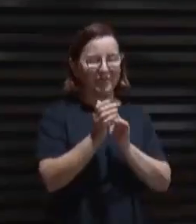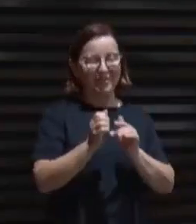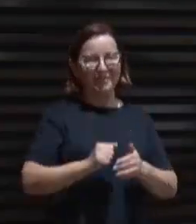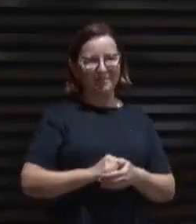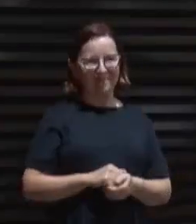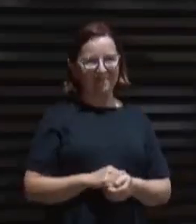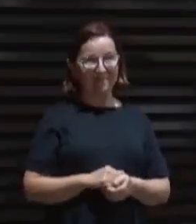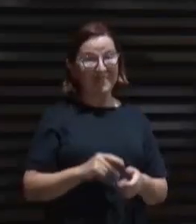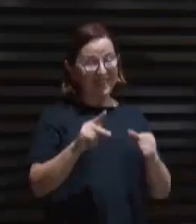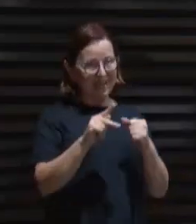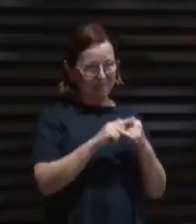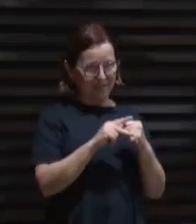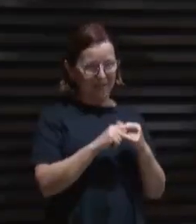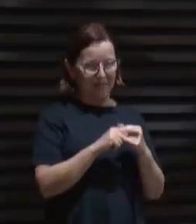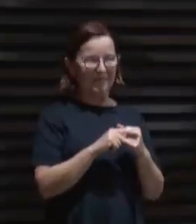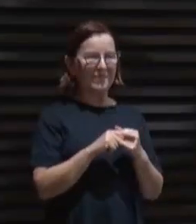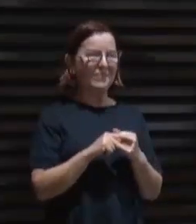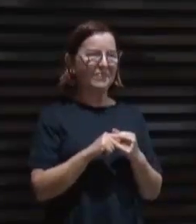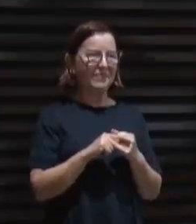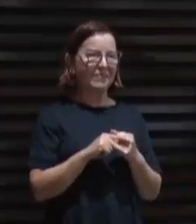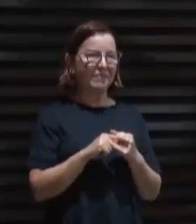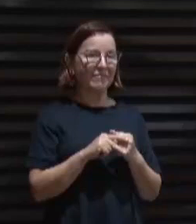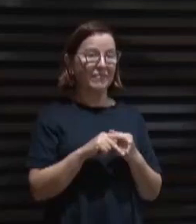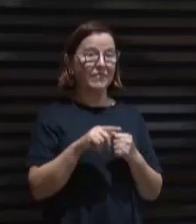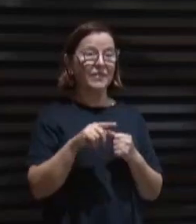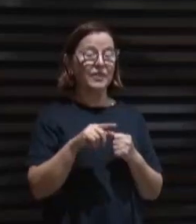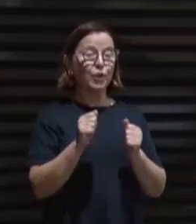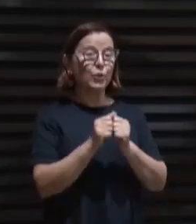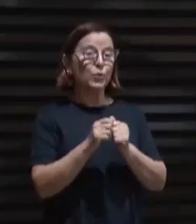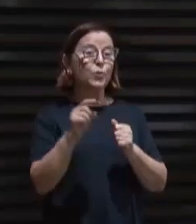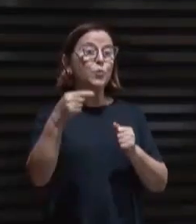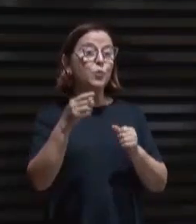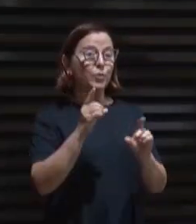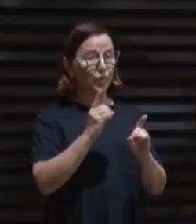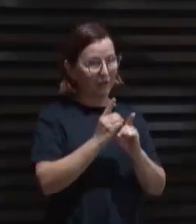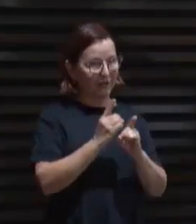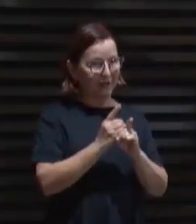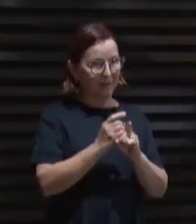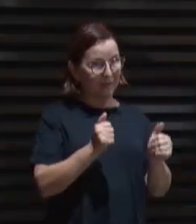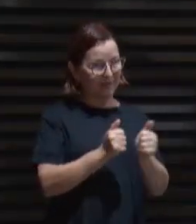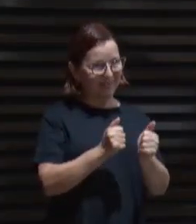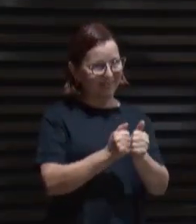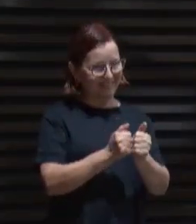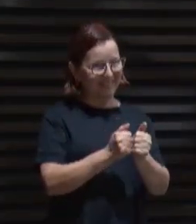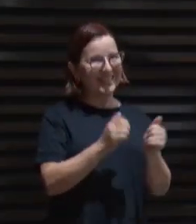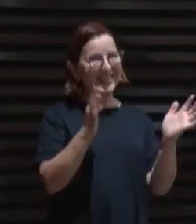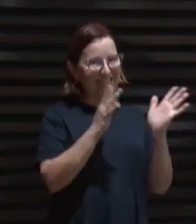Simão Pedro e o outro discípulo seguiam a Jesus.